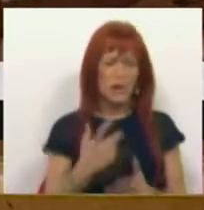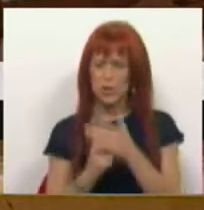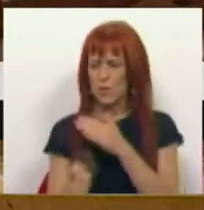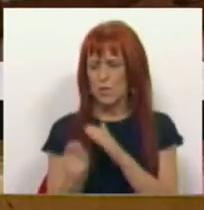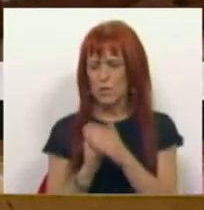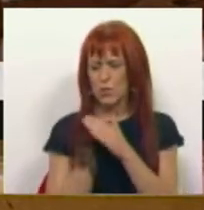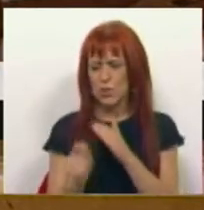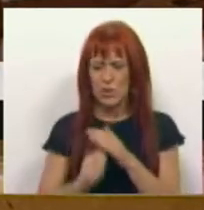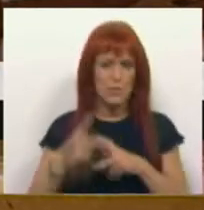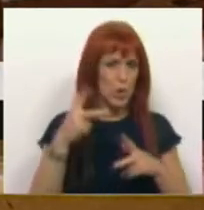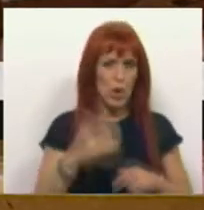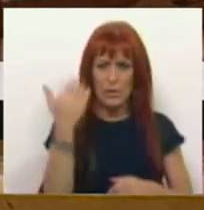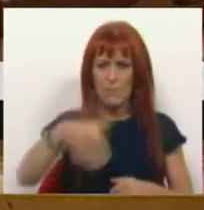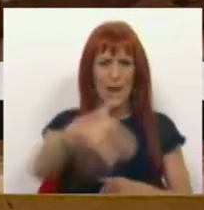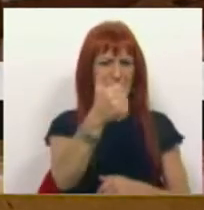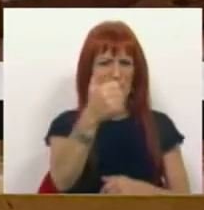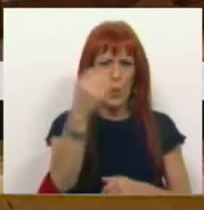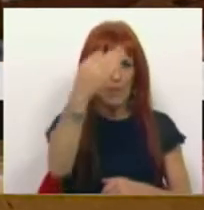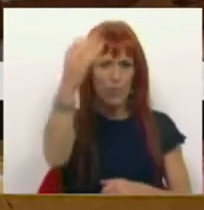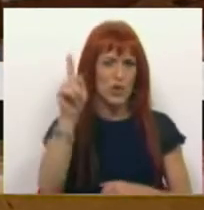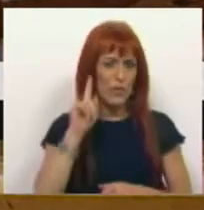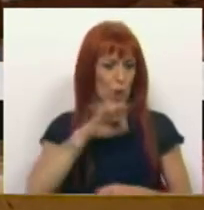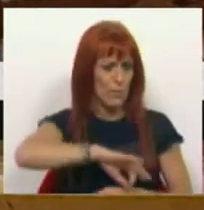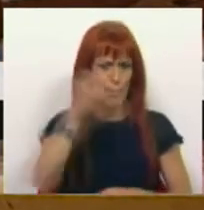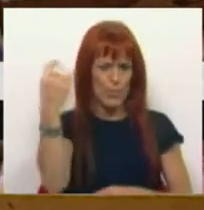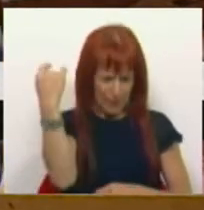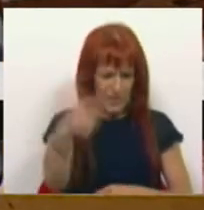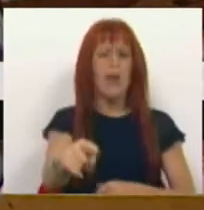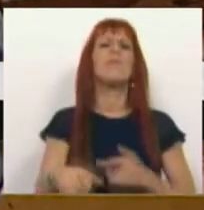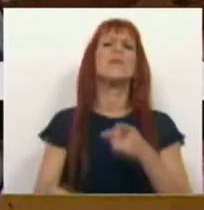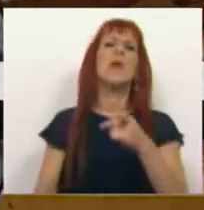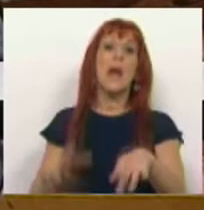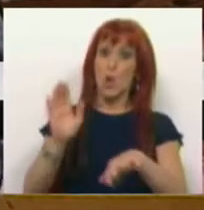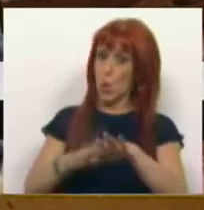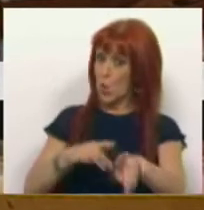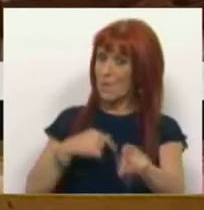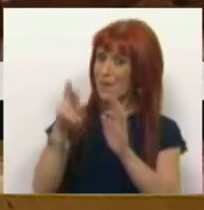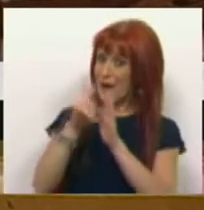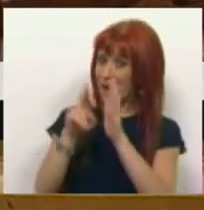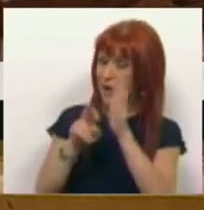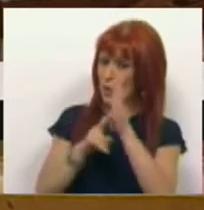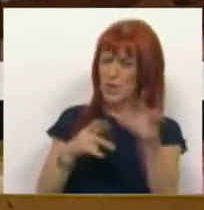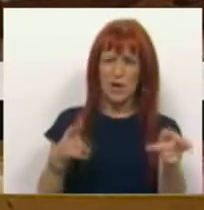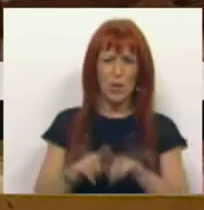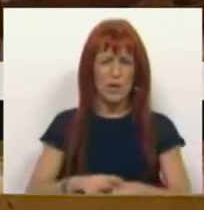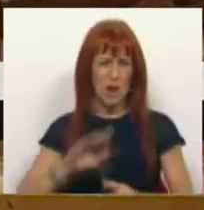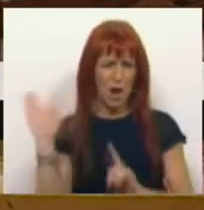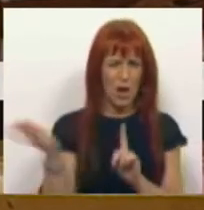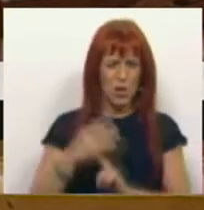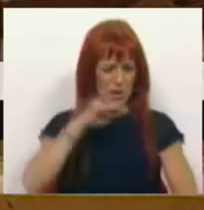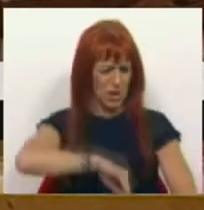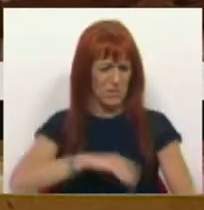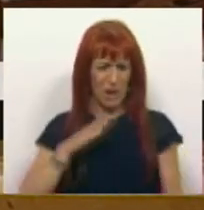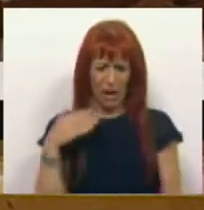descontos tiveram cortes de mais de 50% no valor da sua pensão e que por causa dessas regras ficaram condenados a